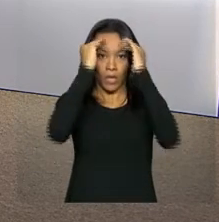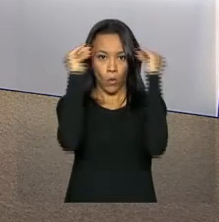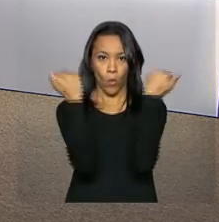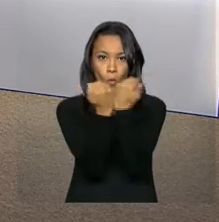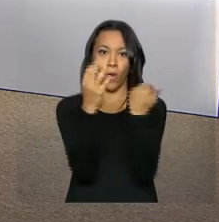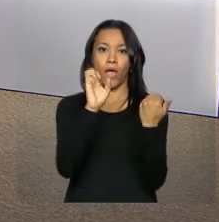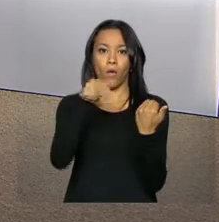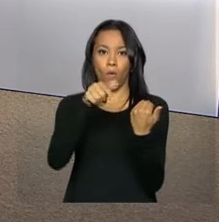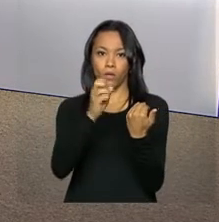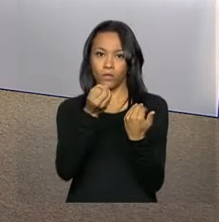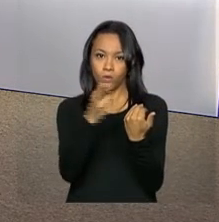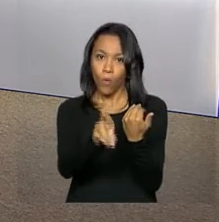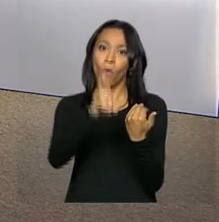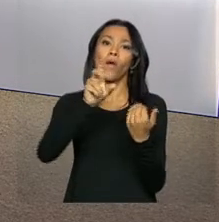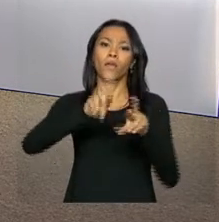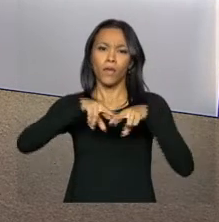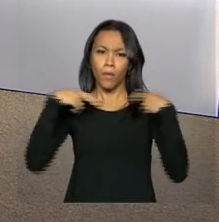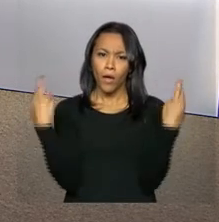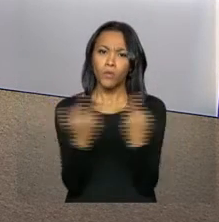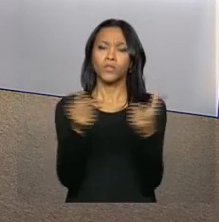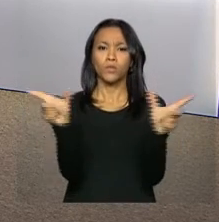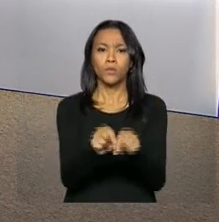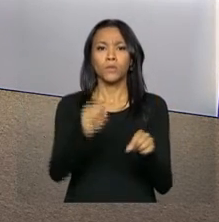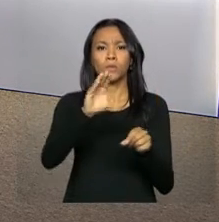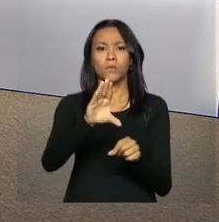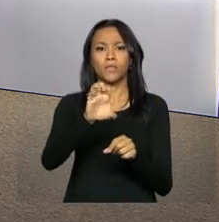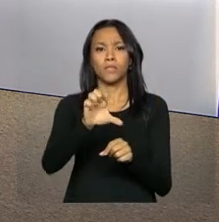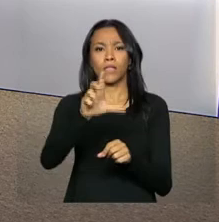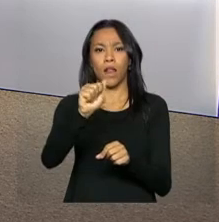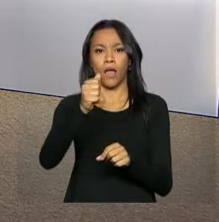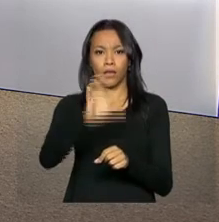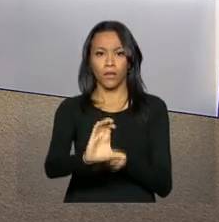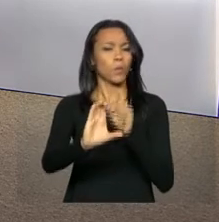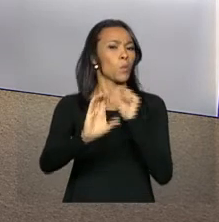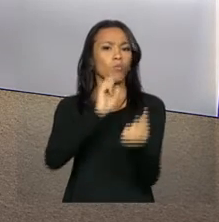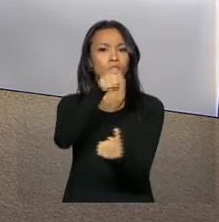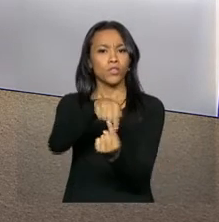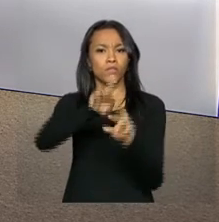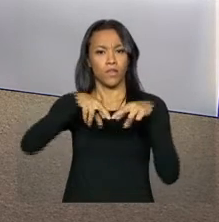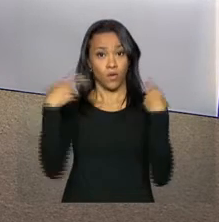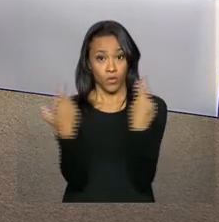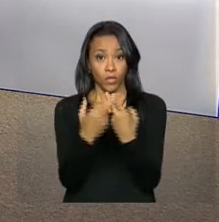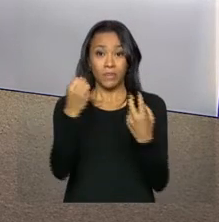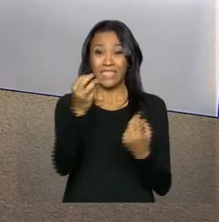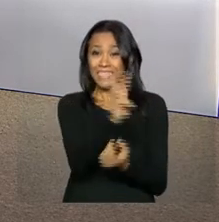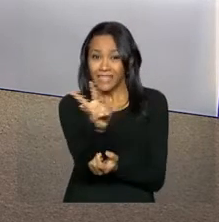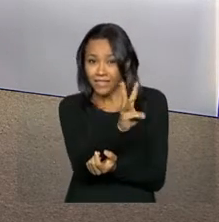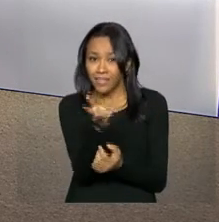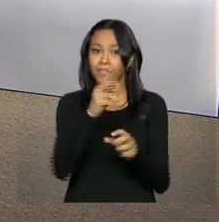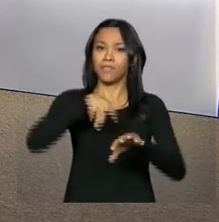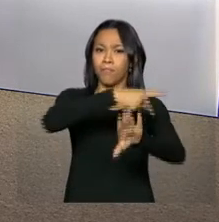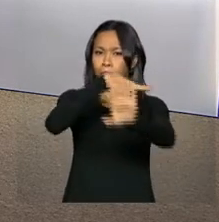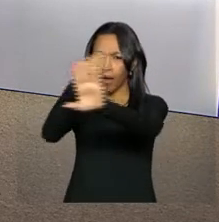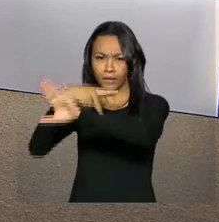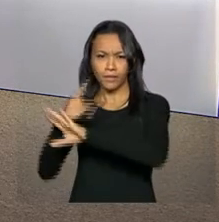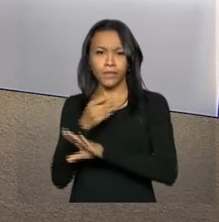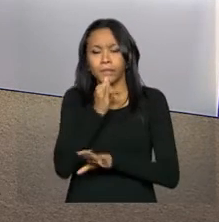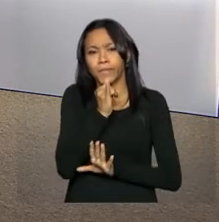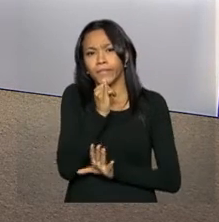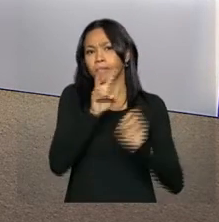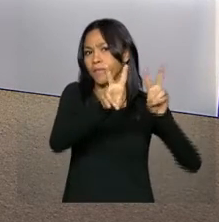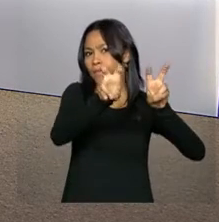comunidade de estados latino americanos e caribenhos o encontro reúne os 33 países da região e discutir por exemplo